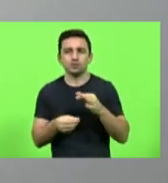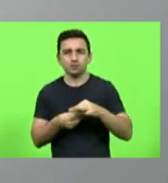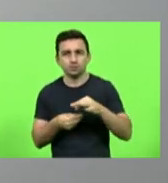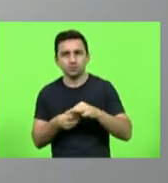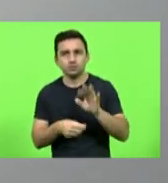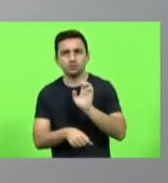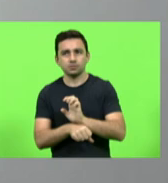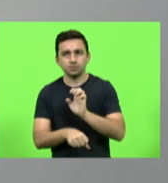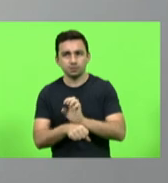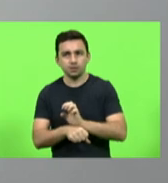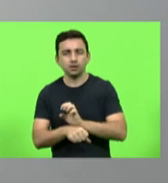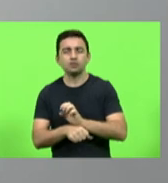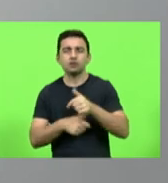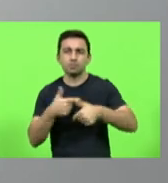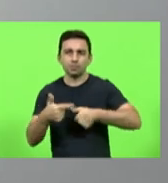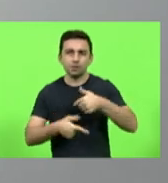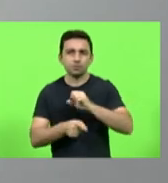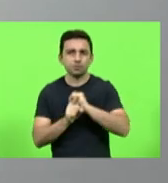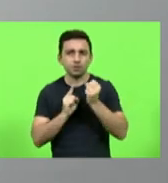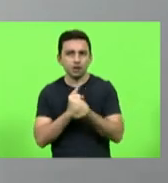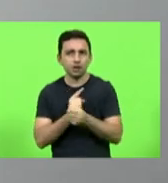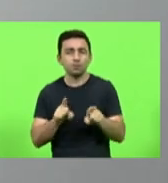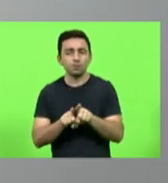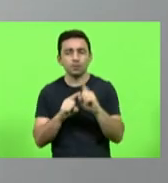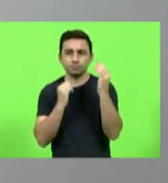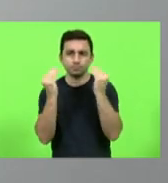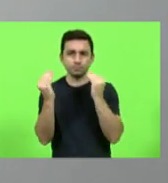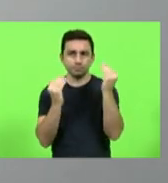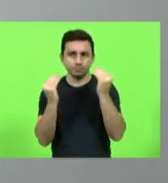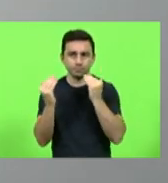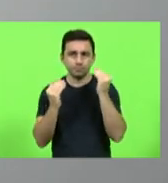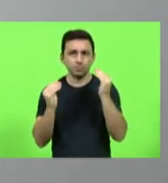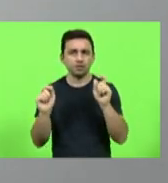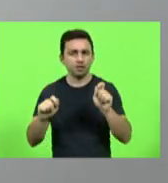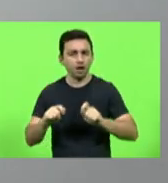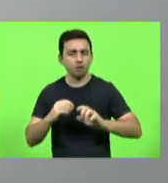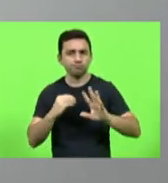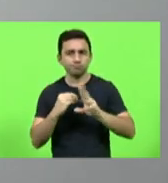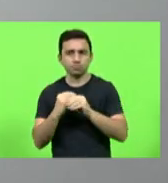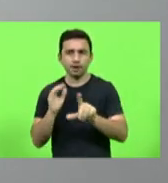estaduais, do Serviço Social e da Psicologia para a implementação da Lei